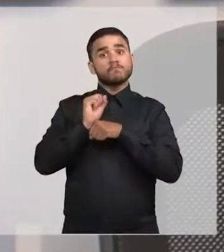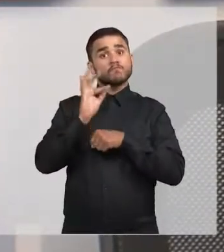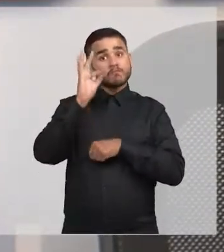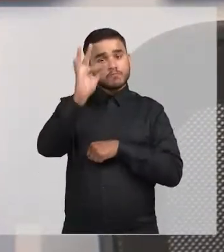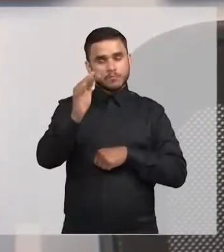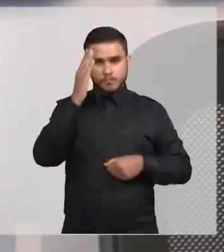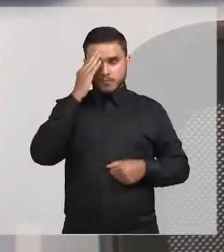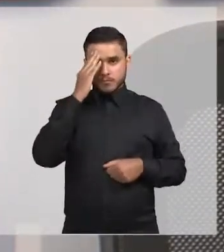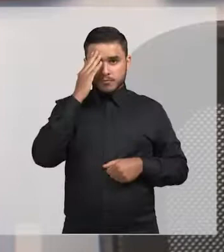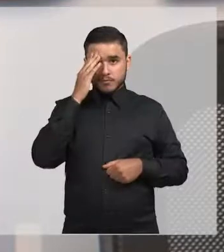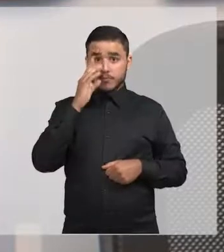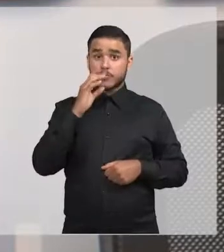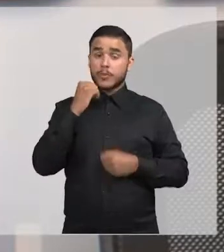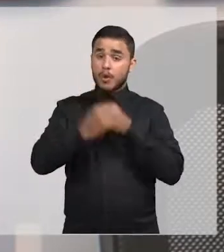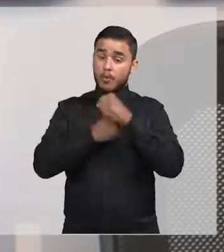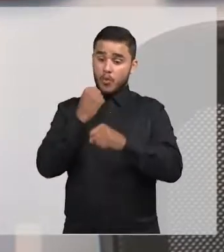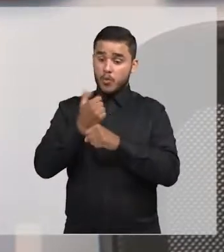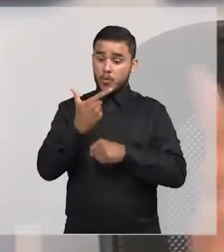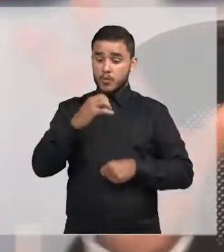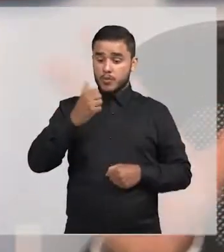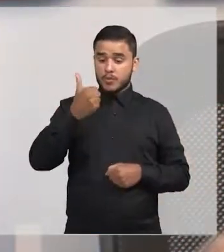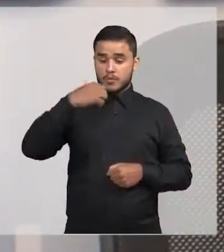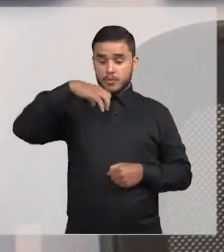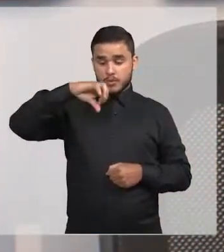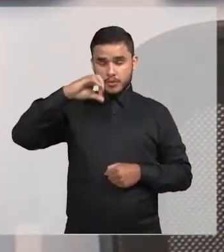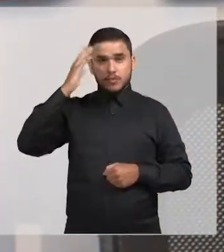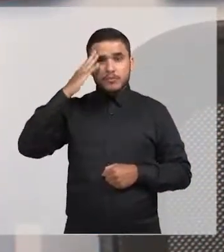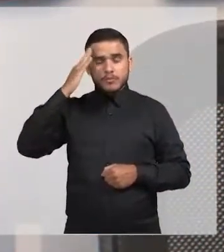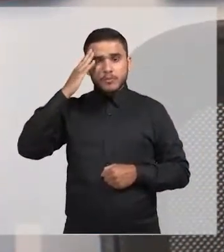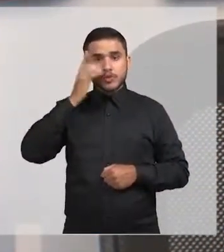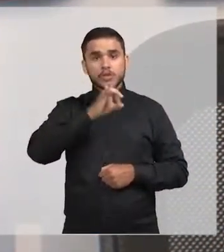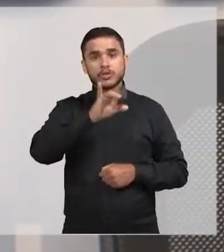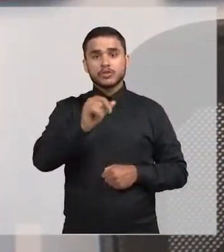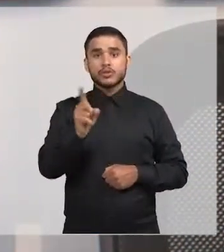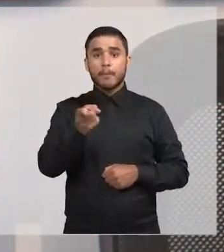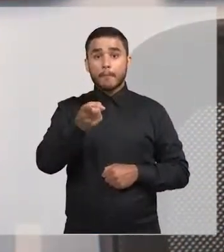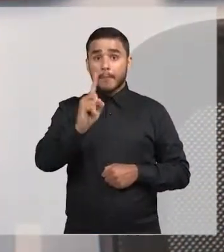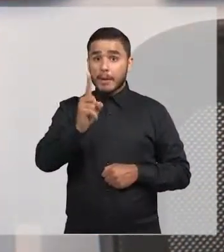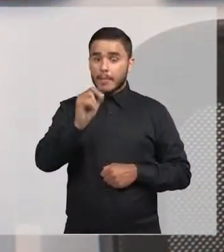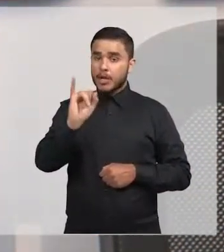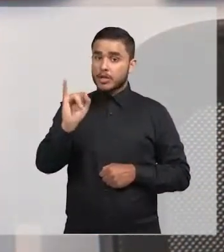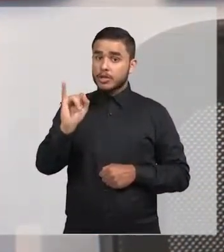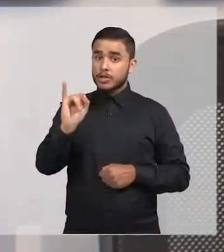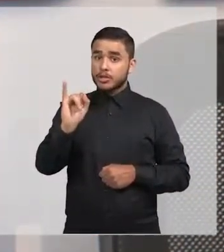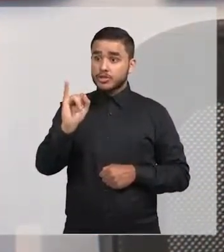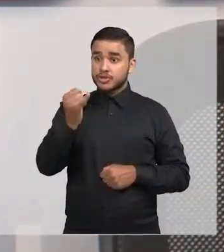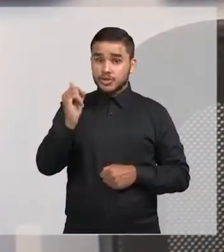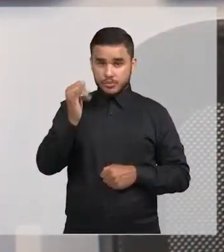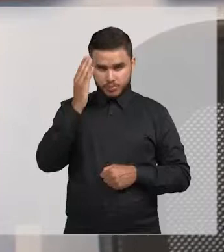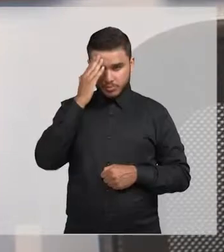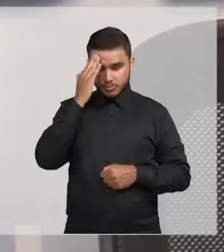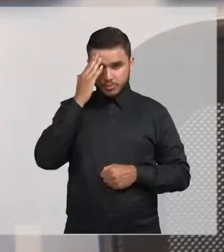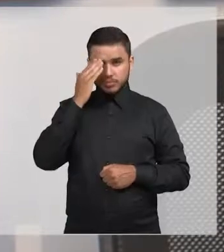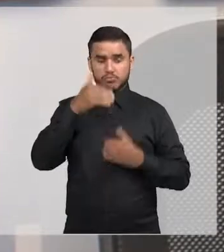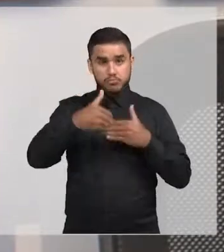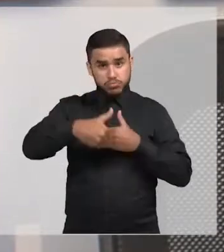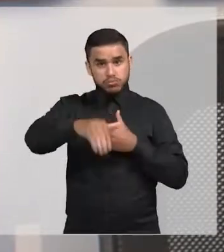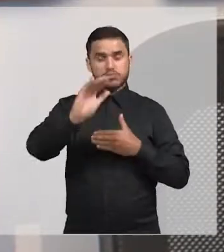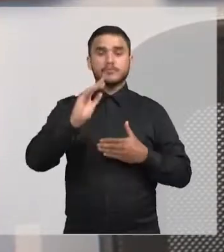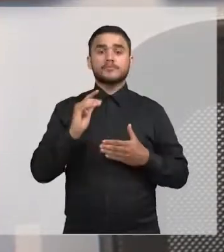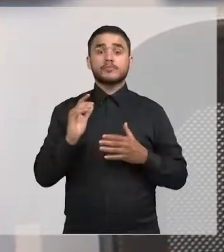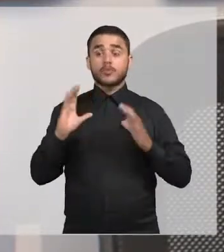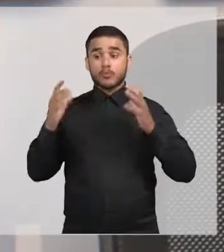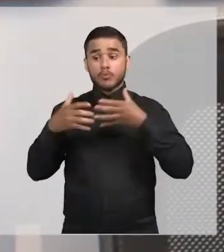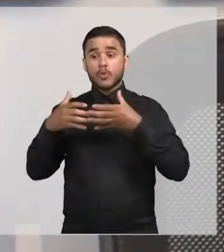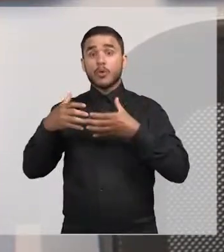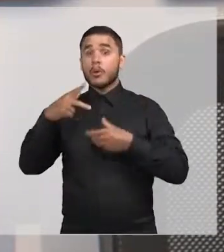antes do dia 1º de fevereiro, de que o Partido Social Liberal de Jair Messias